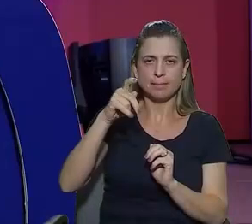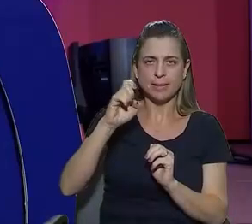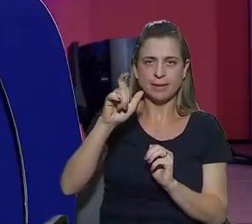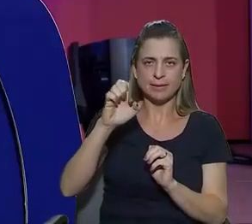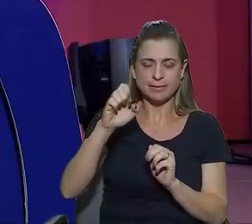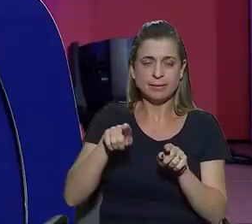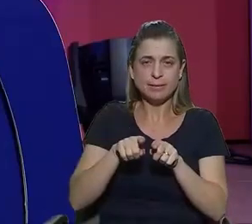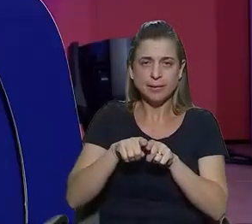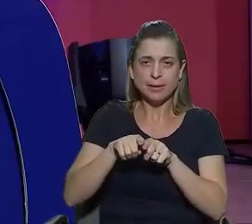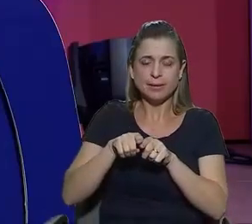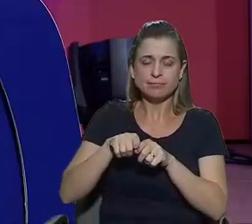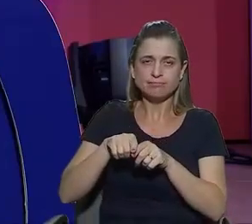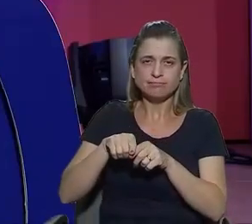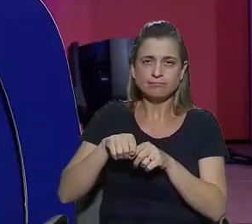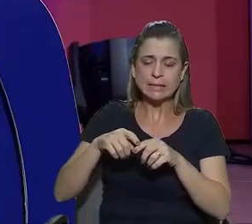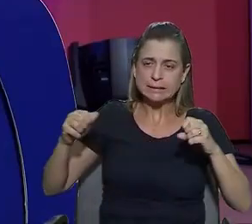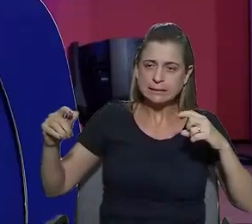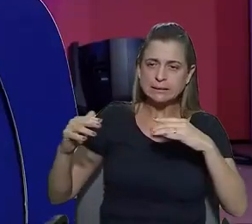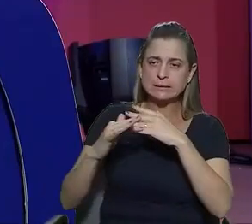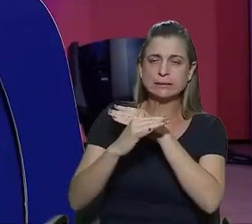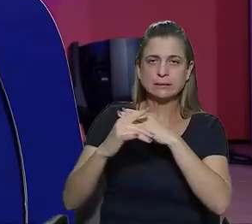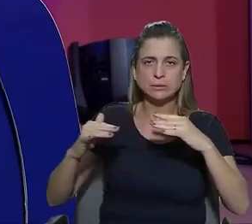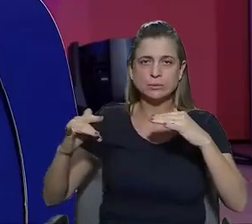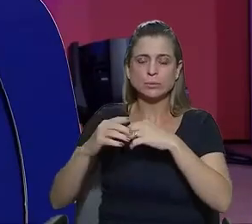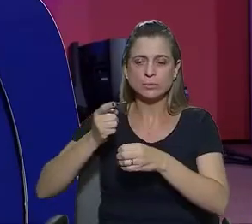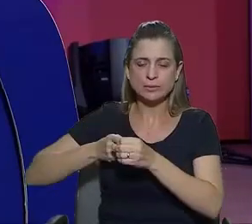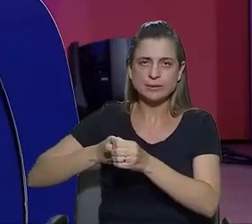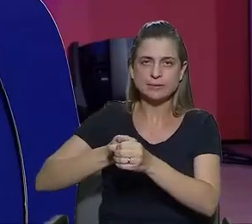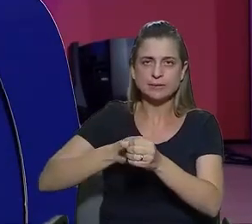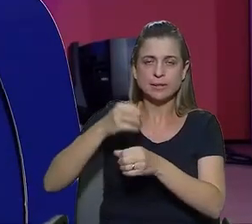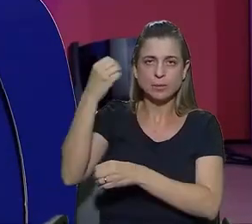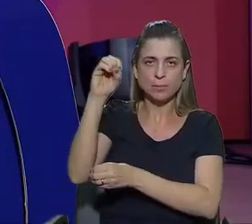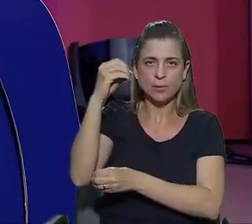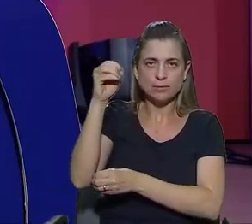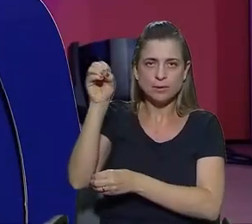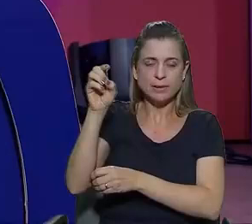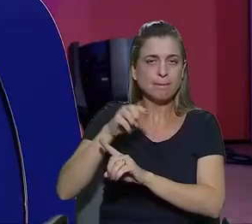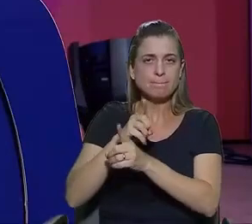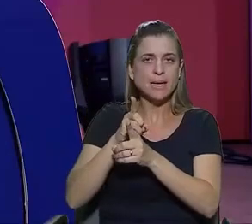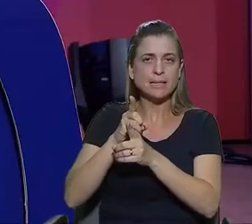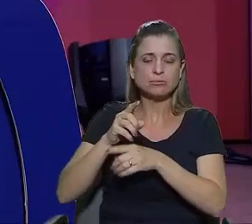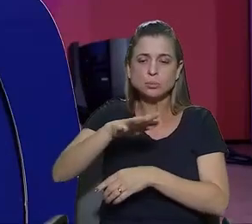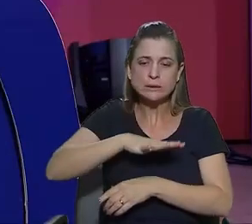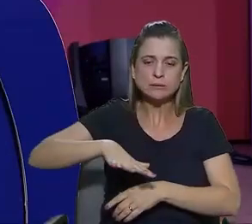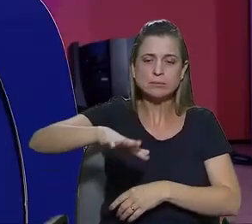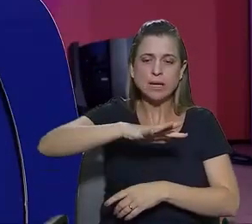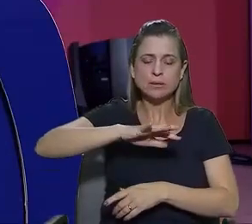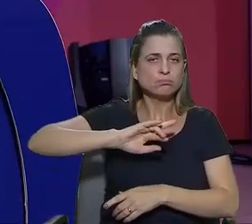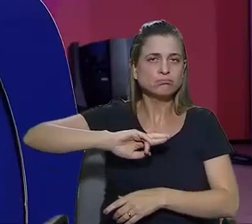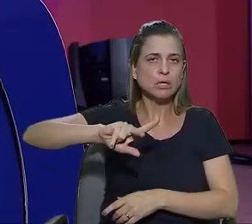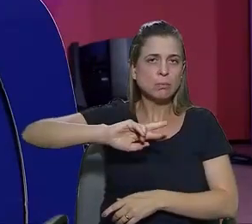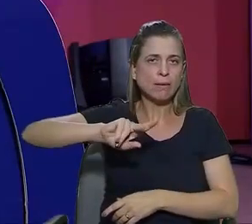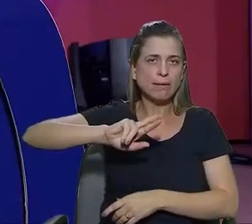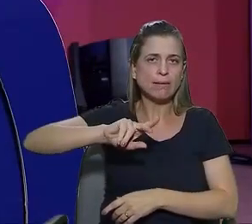cidade de Porto Alegre, mas, veja, não é o espaço em si, né? É justamente